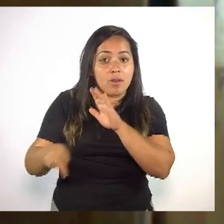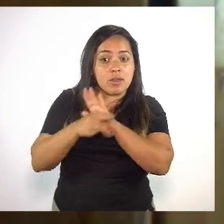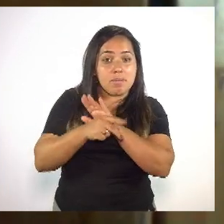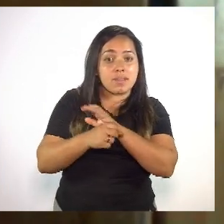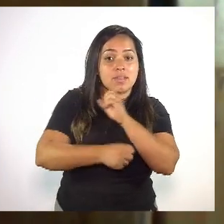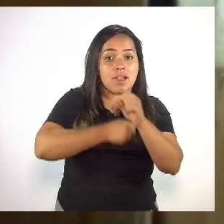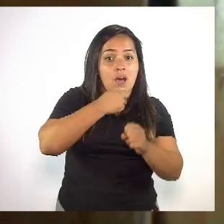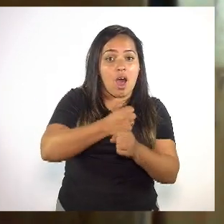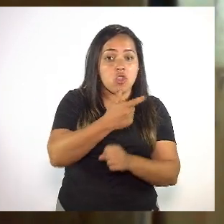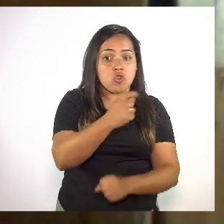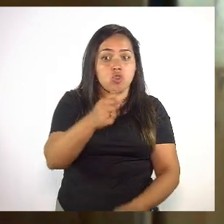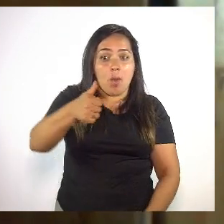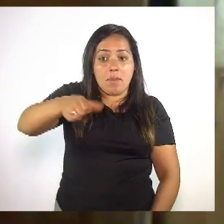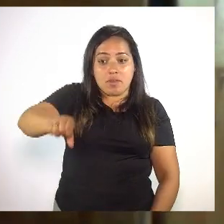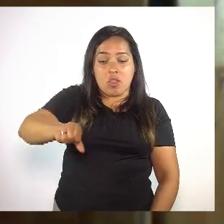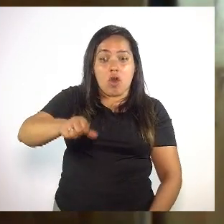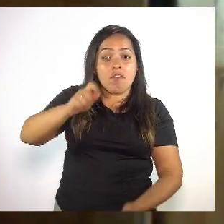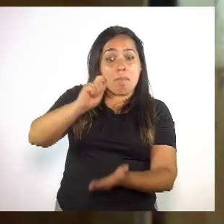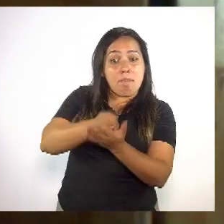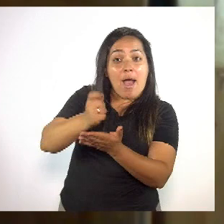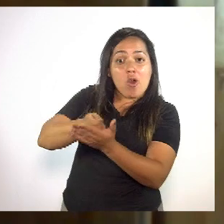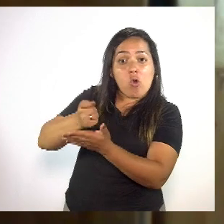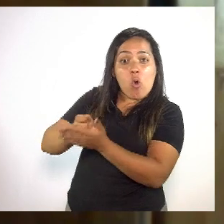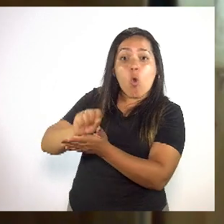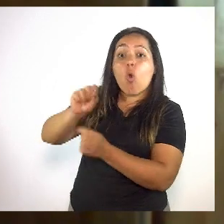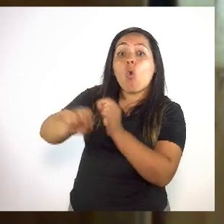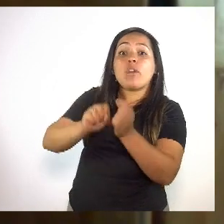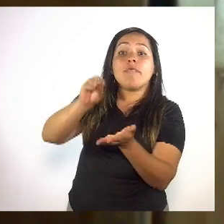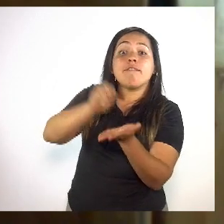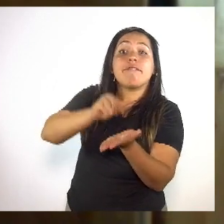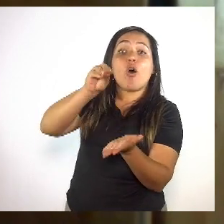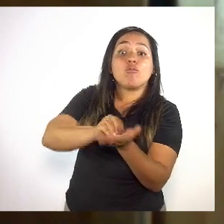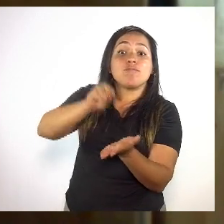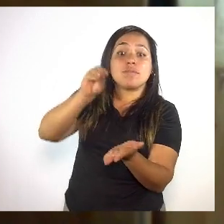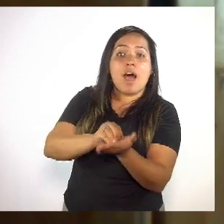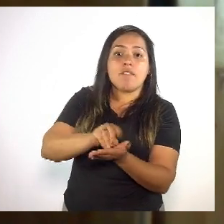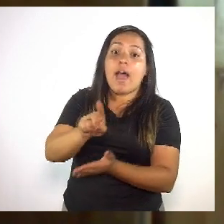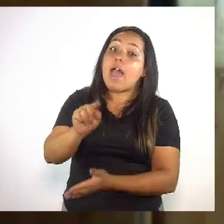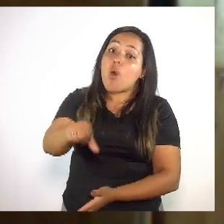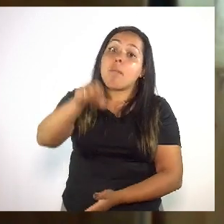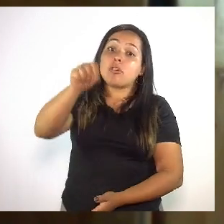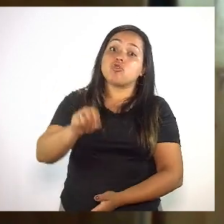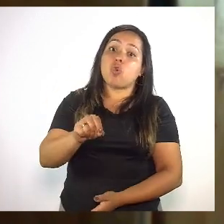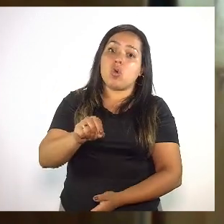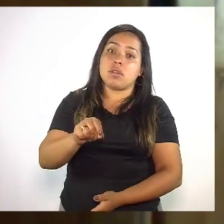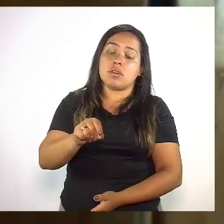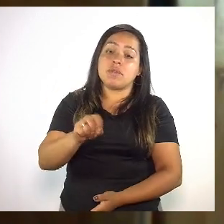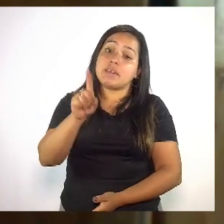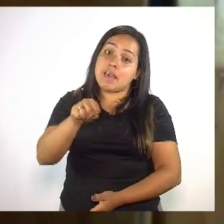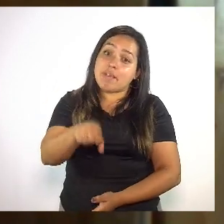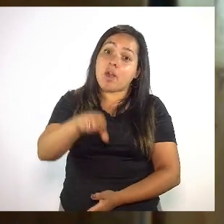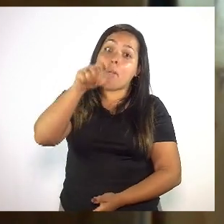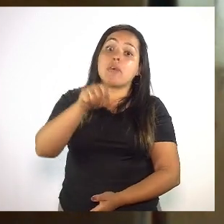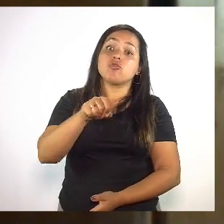2019, pagou restos a pagar, é uma escolha. E essa escolha foi